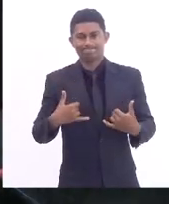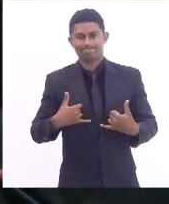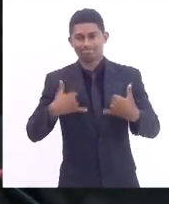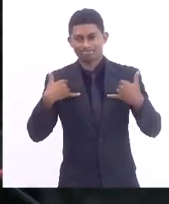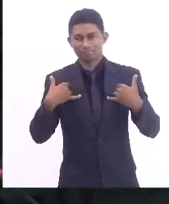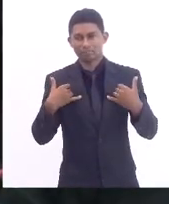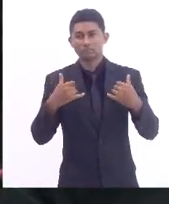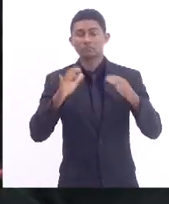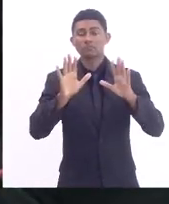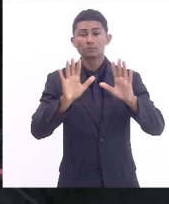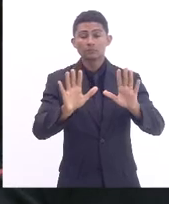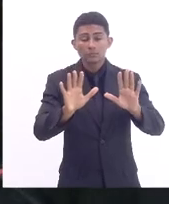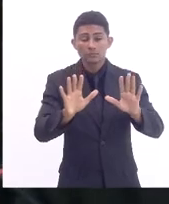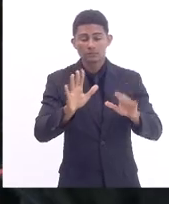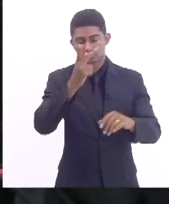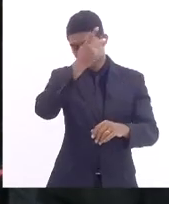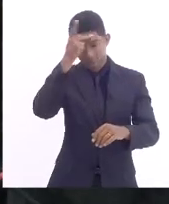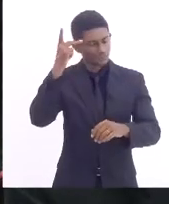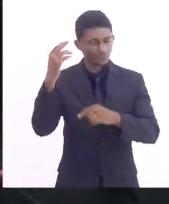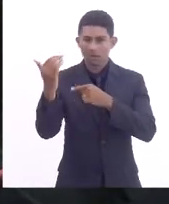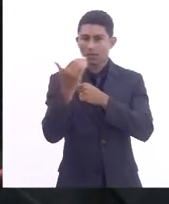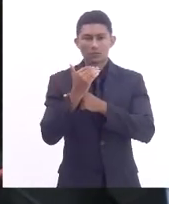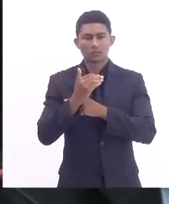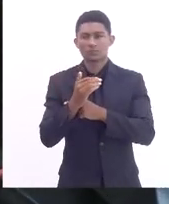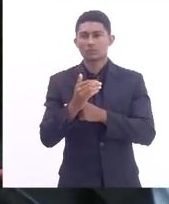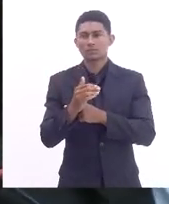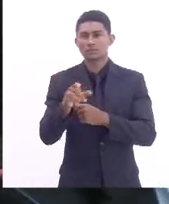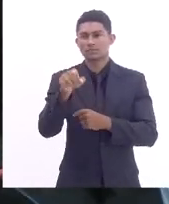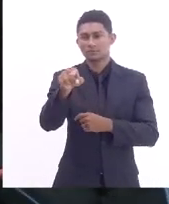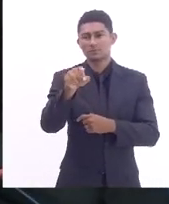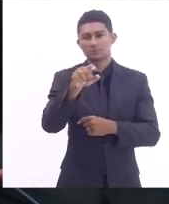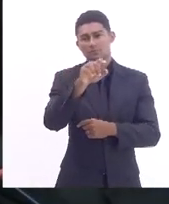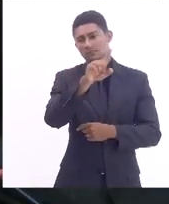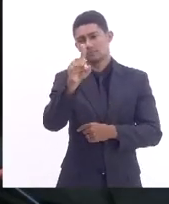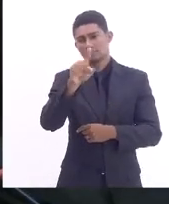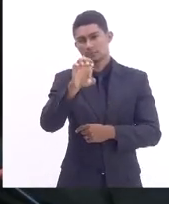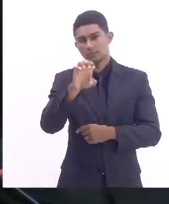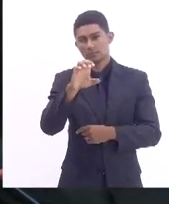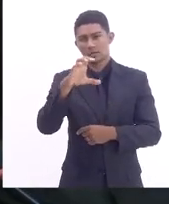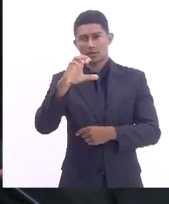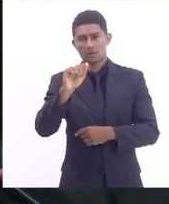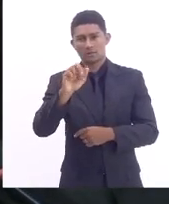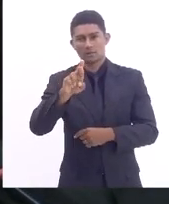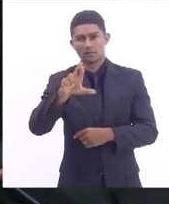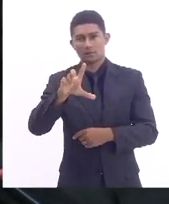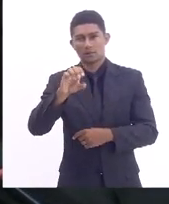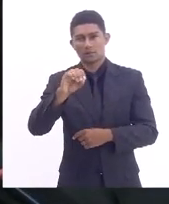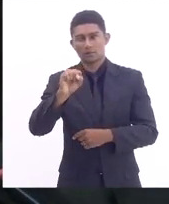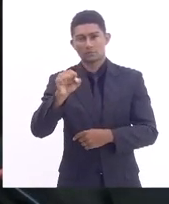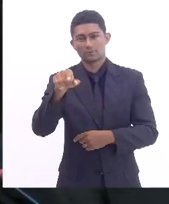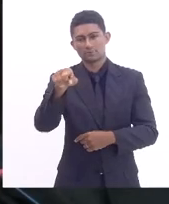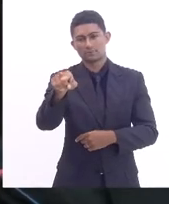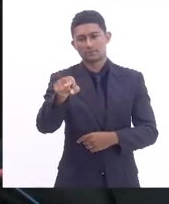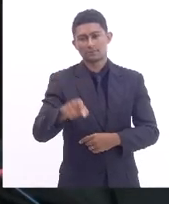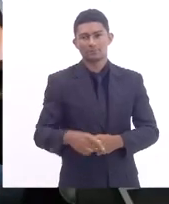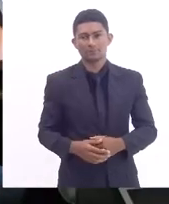mas se tem uma pessoa que me ajudou muito fez isso por você Zé Carlos foi você